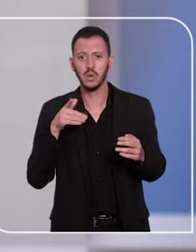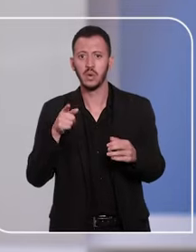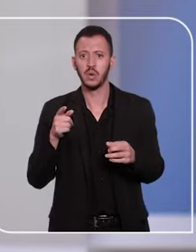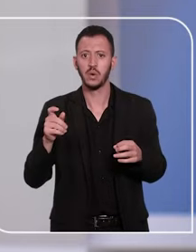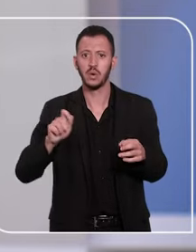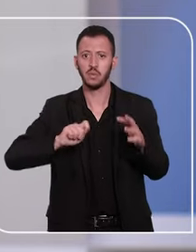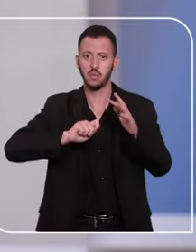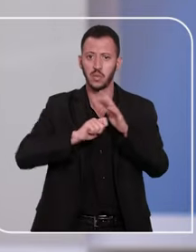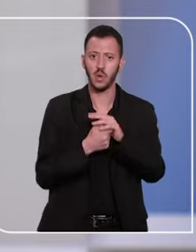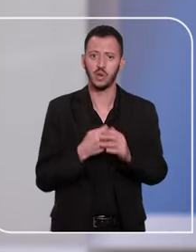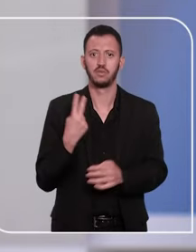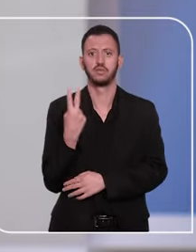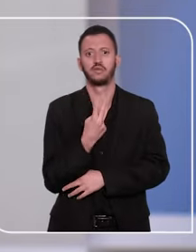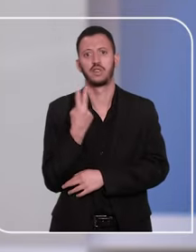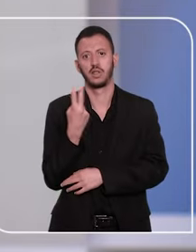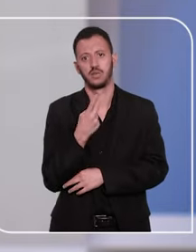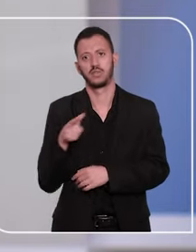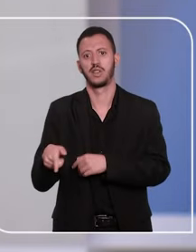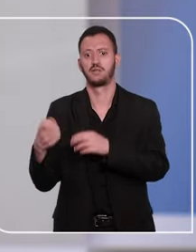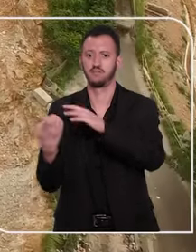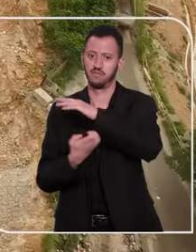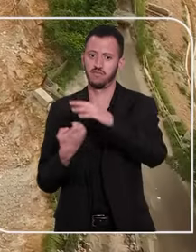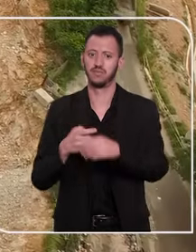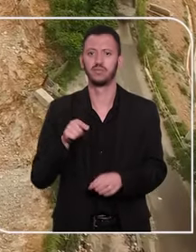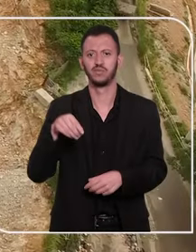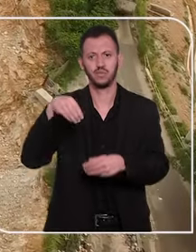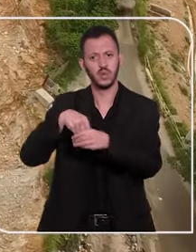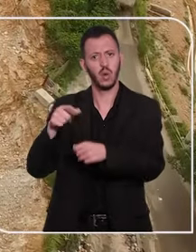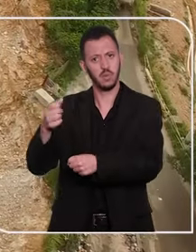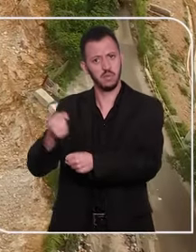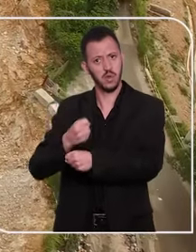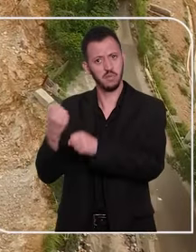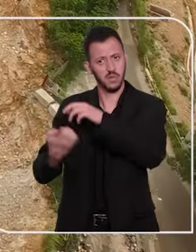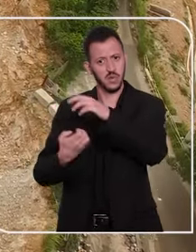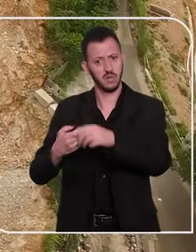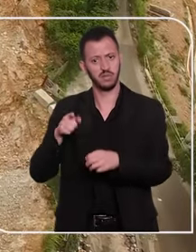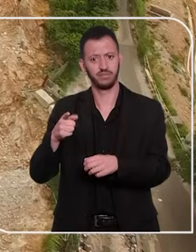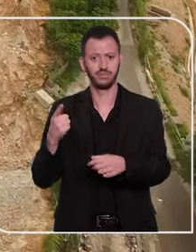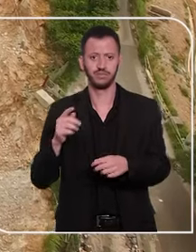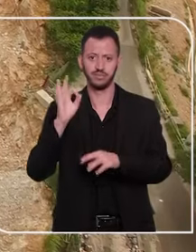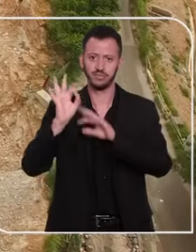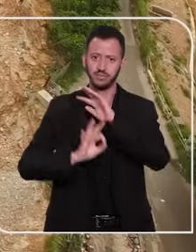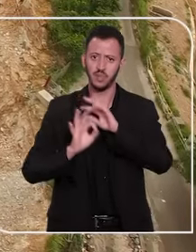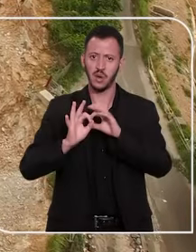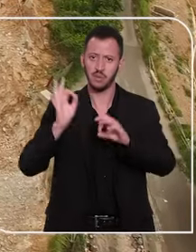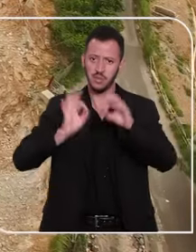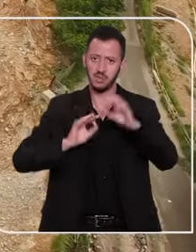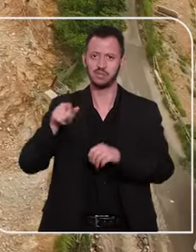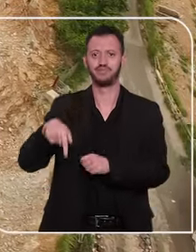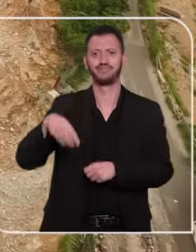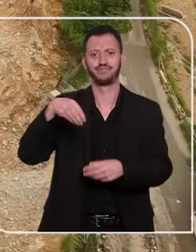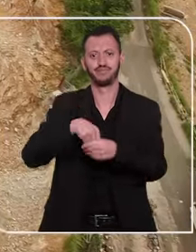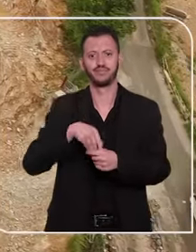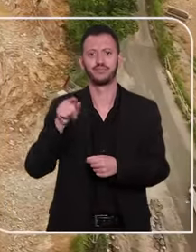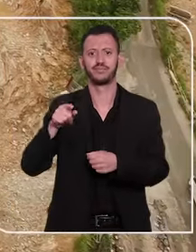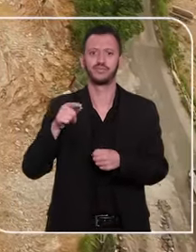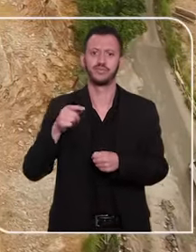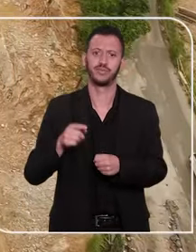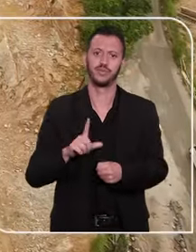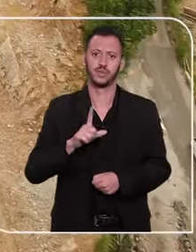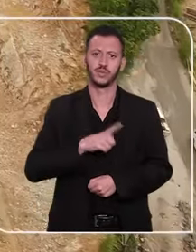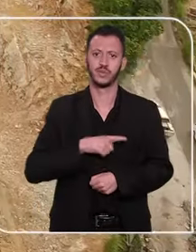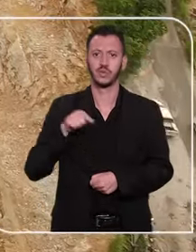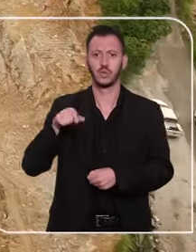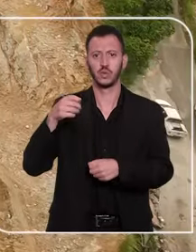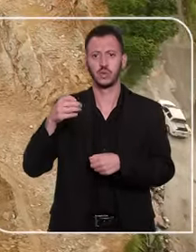bloqueio de valores tá Incorporadora uma construtora teve o plano de recuperação judicial homologado pelo juízo da